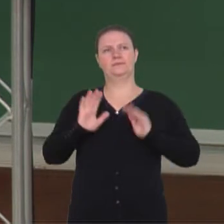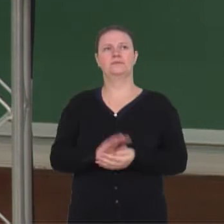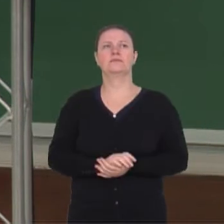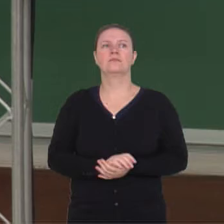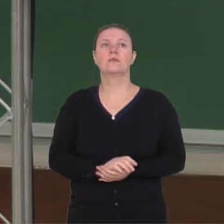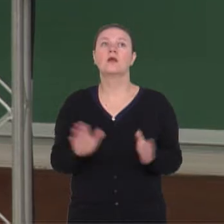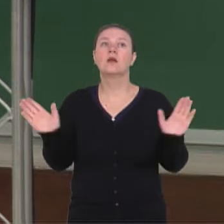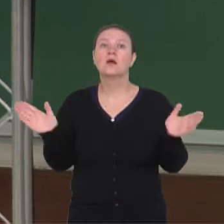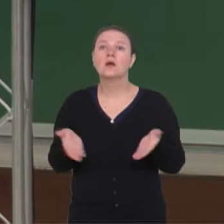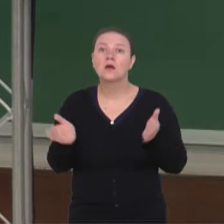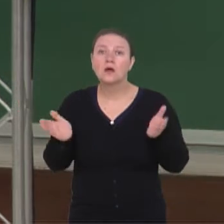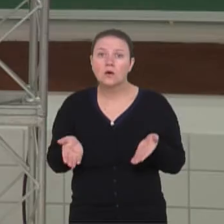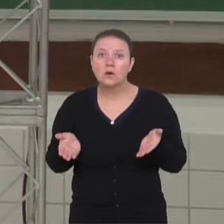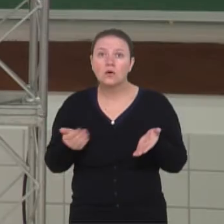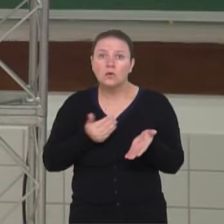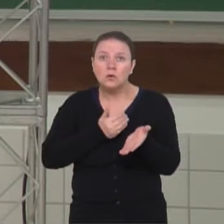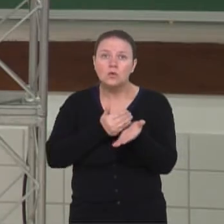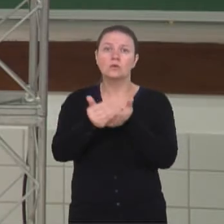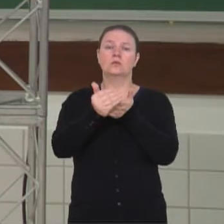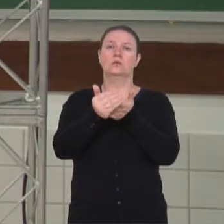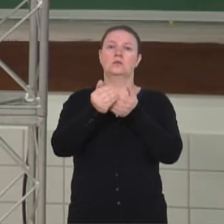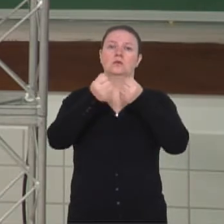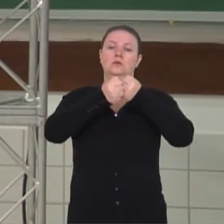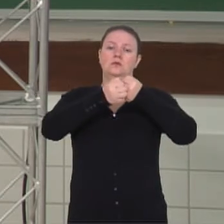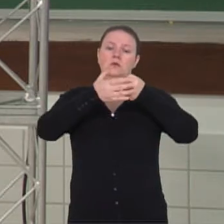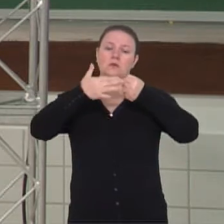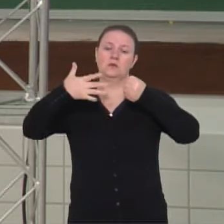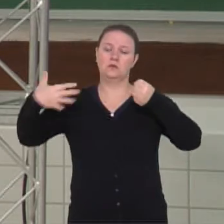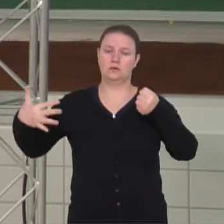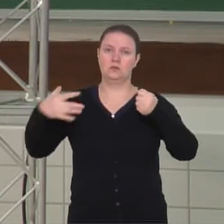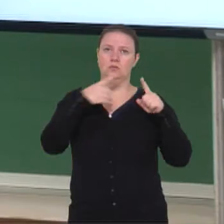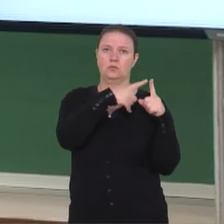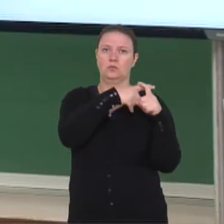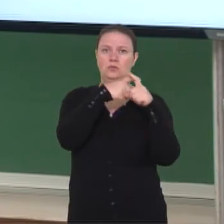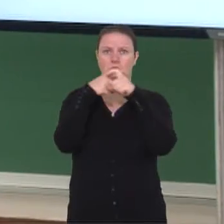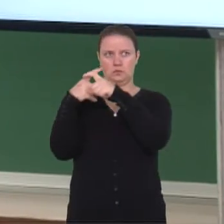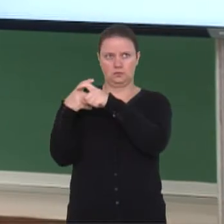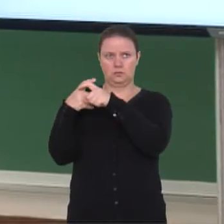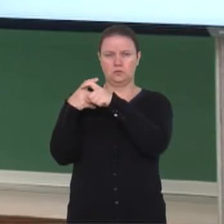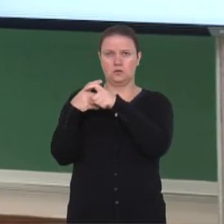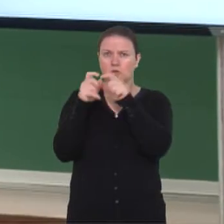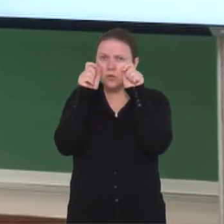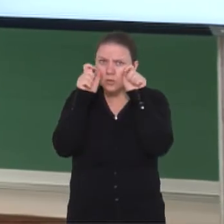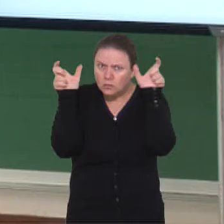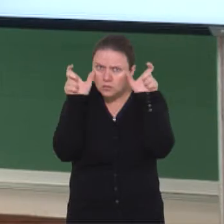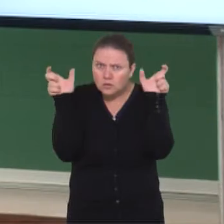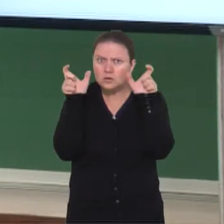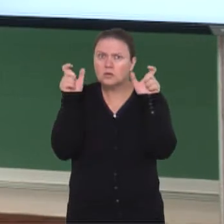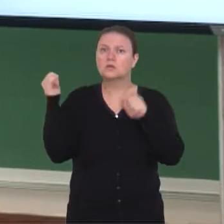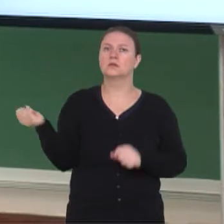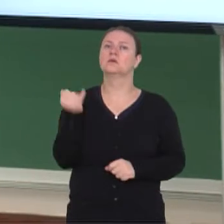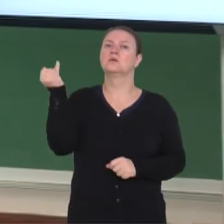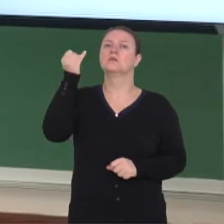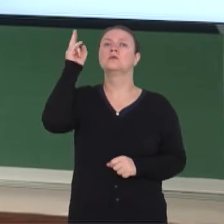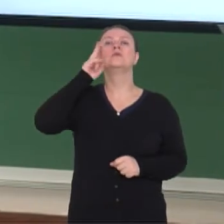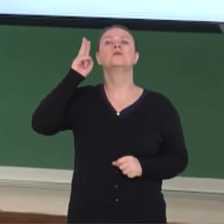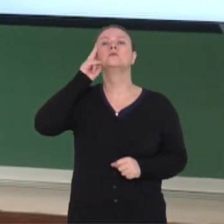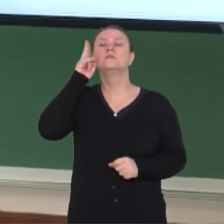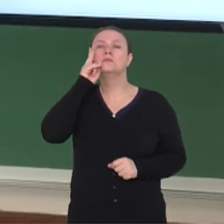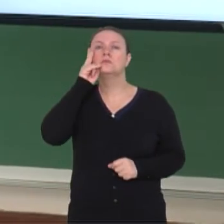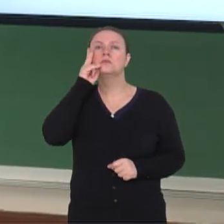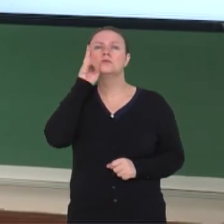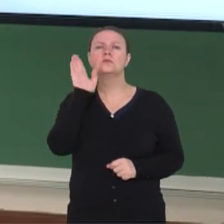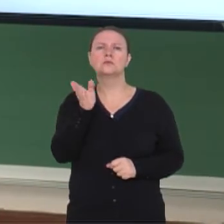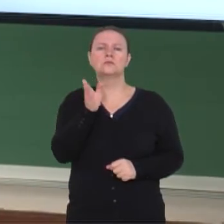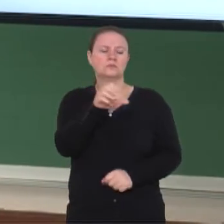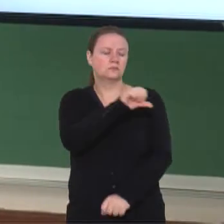bem, vamos iniciar a decomposição de polinômios. Mas olha, é muito importante, antes da decomposição, lembrar algo que vocês viram lá no nono